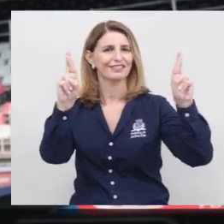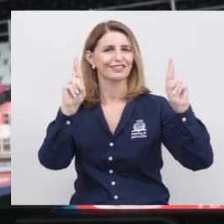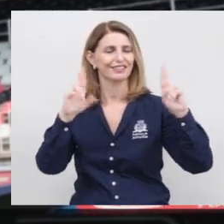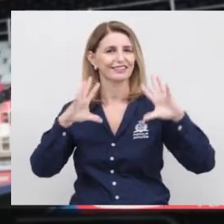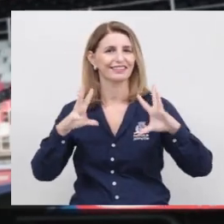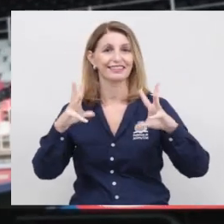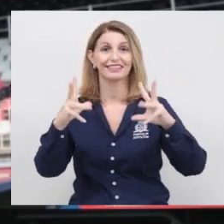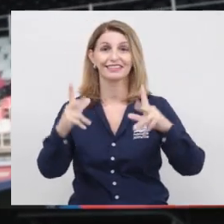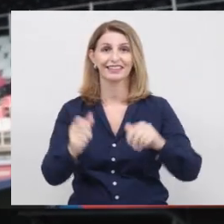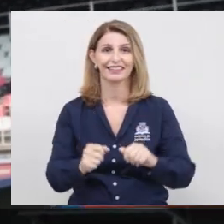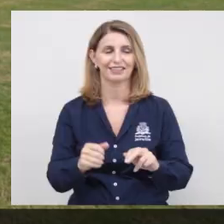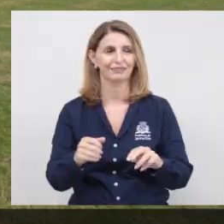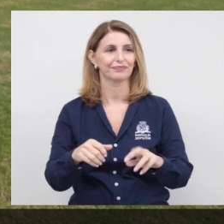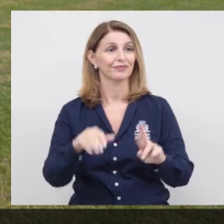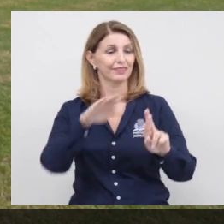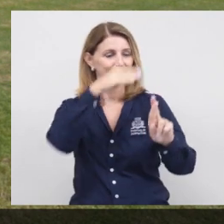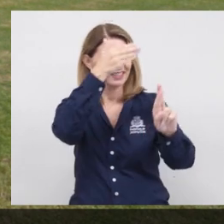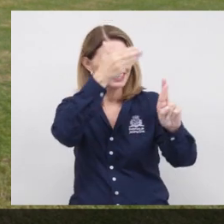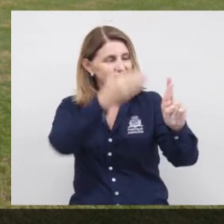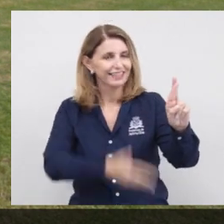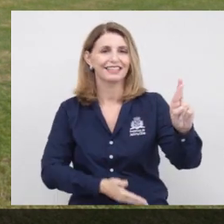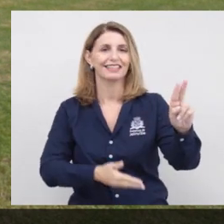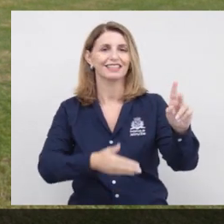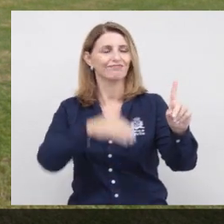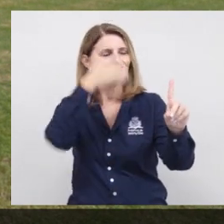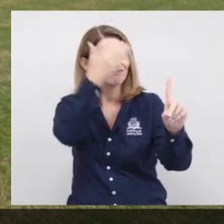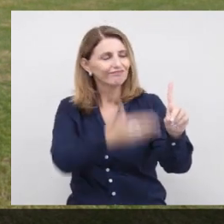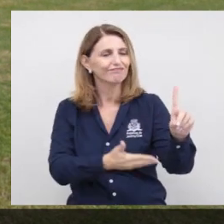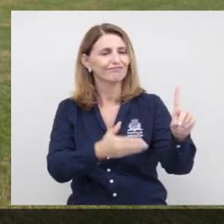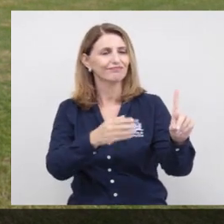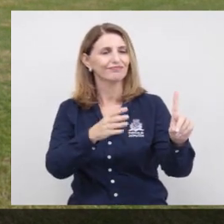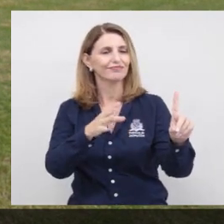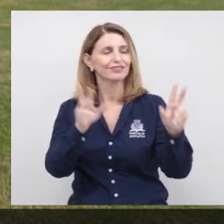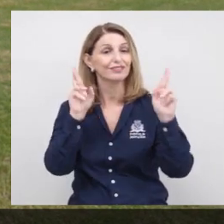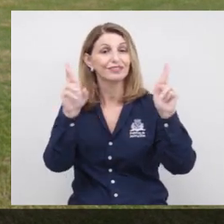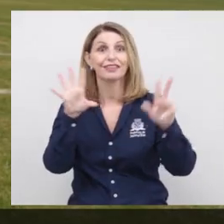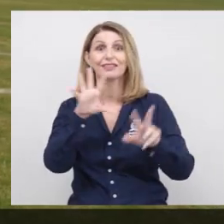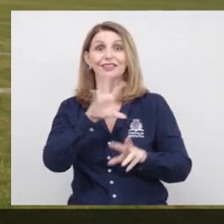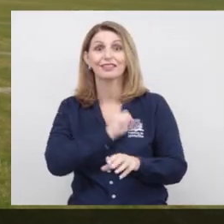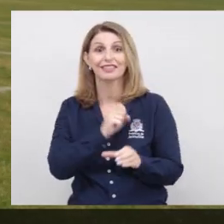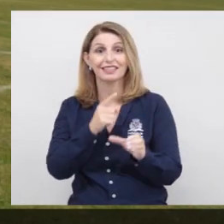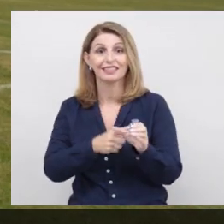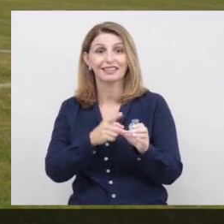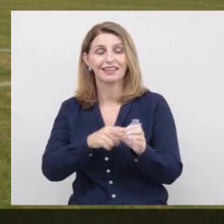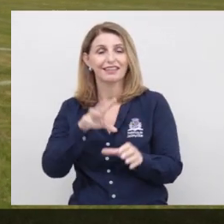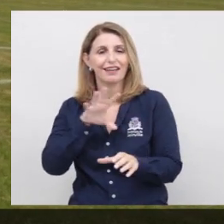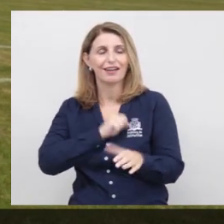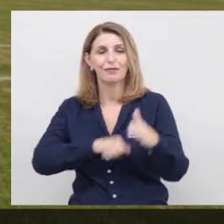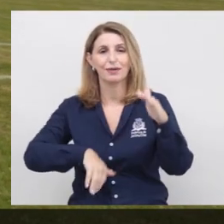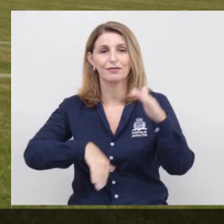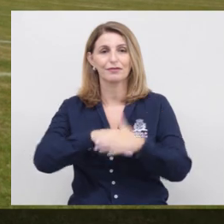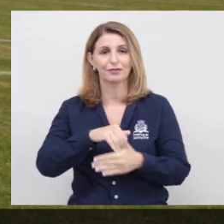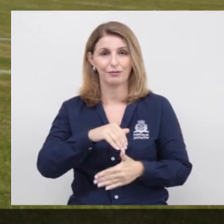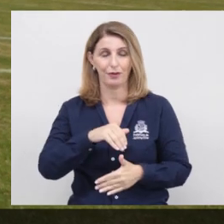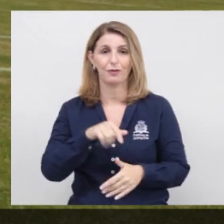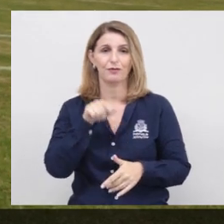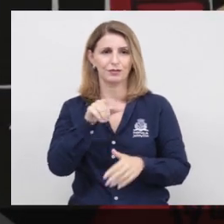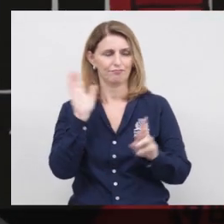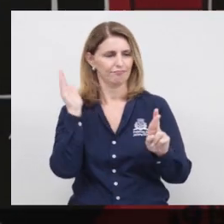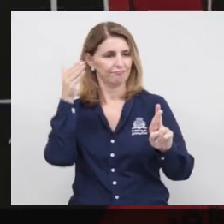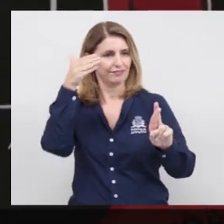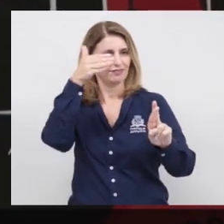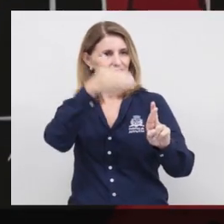torcida inteira ídolo de uma torcida apaixonada de uma cidade que ama o futebol